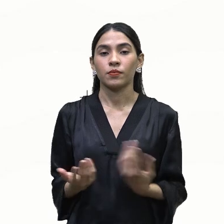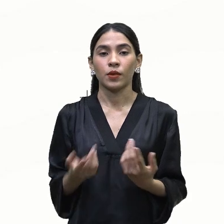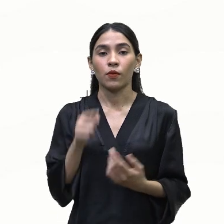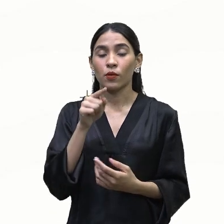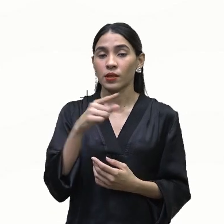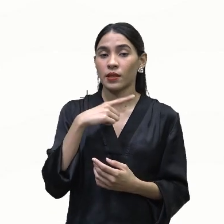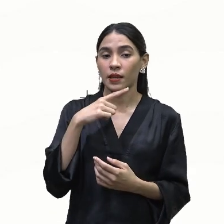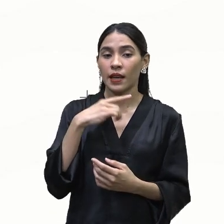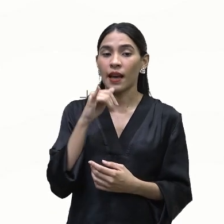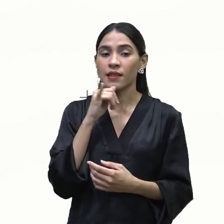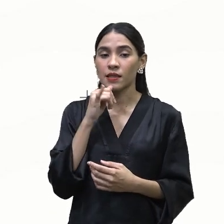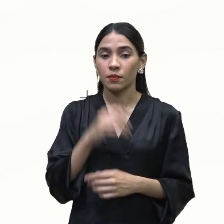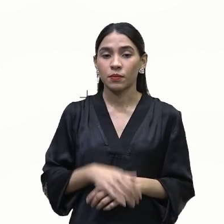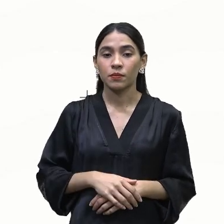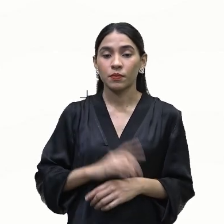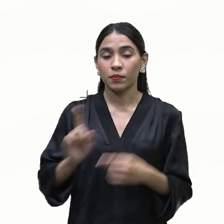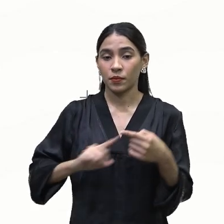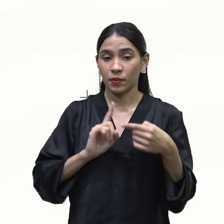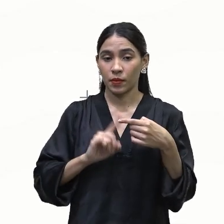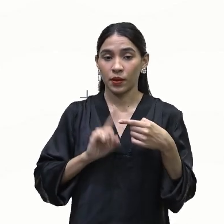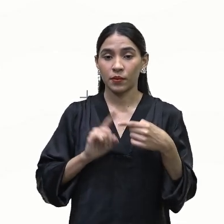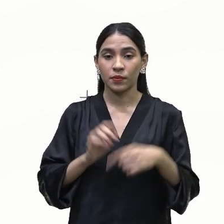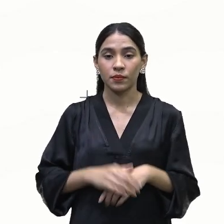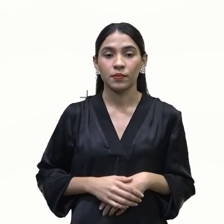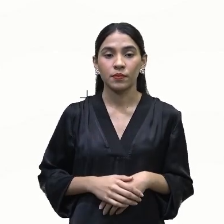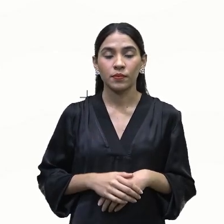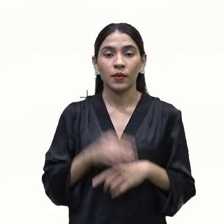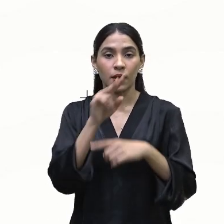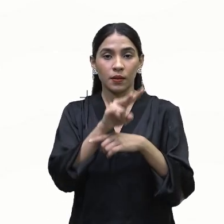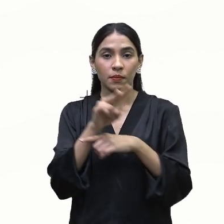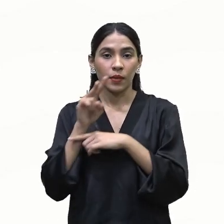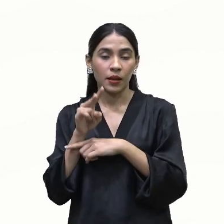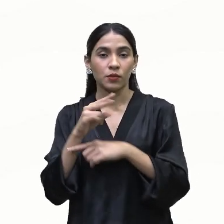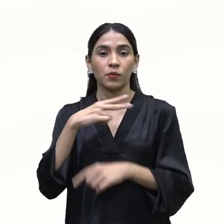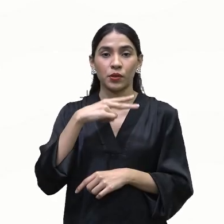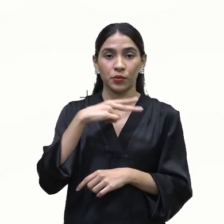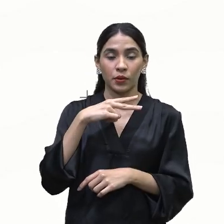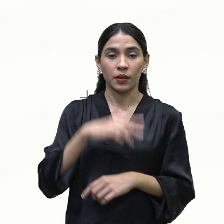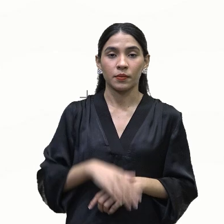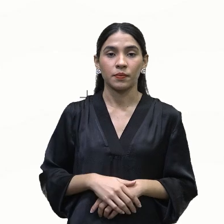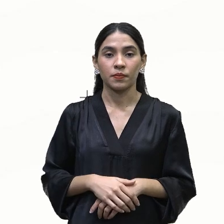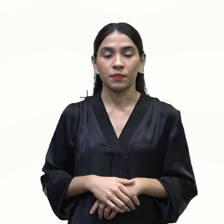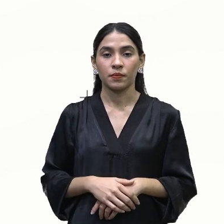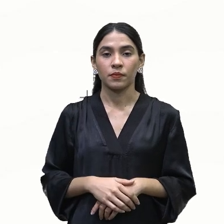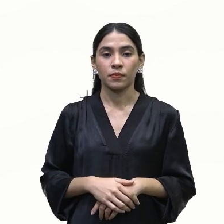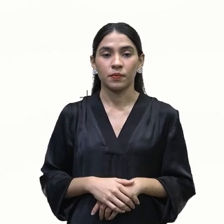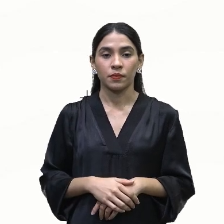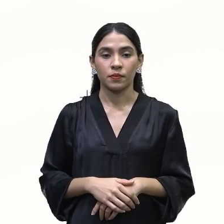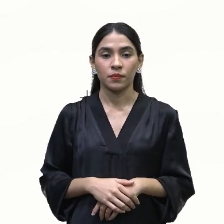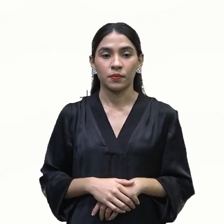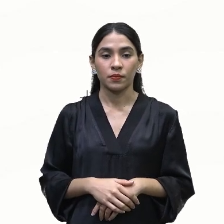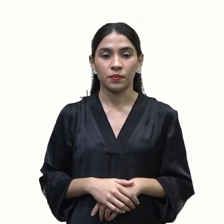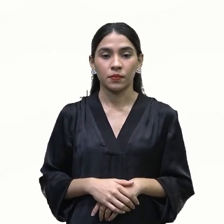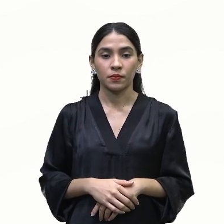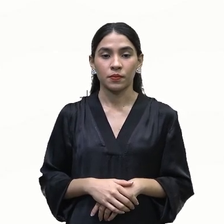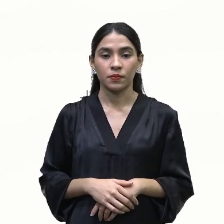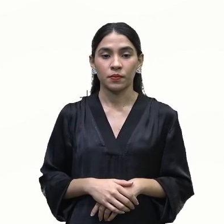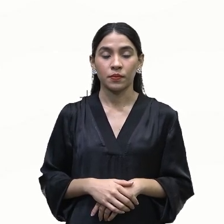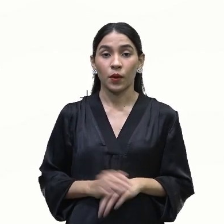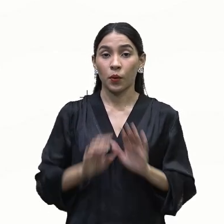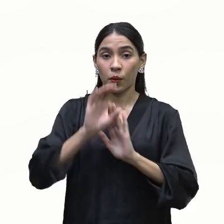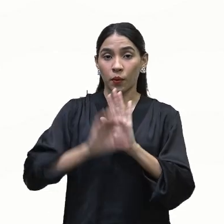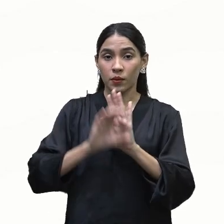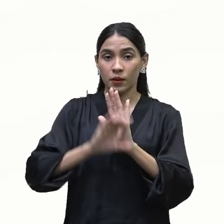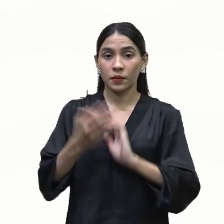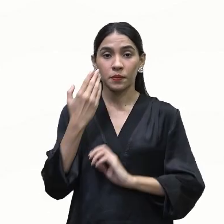você tem, tá bom? O primeiro deles aqui é o empréstimo pessoal, tá? Vamos lá aqui a